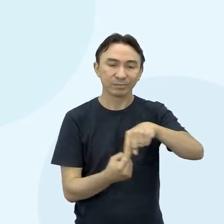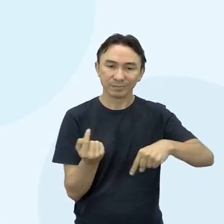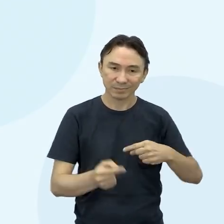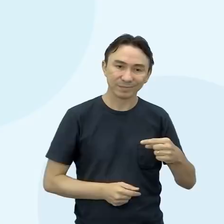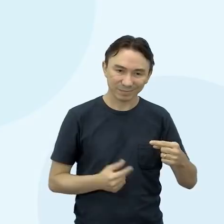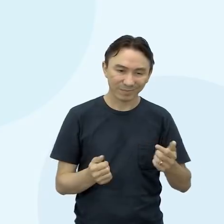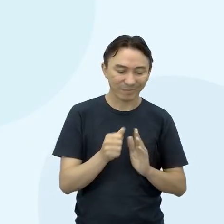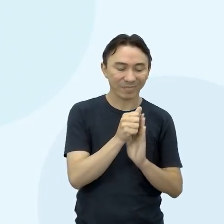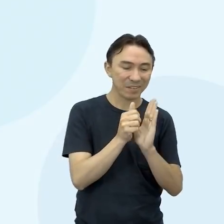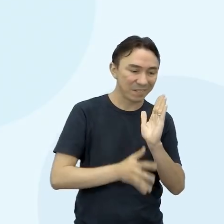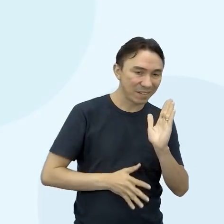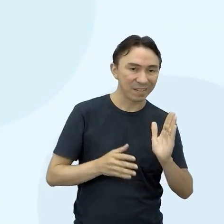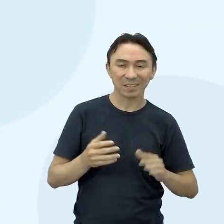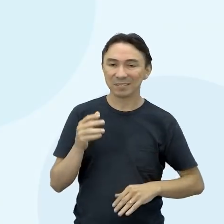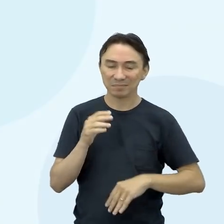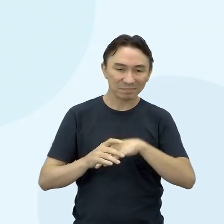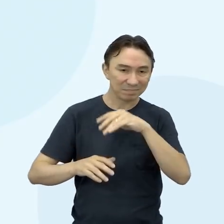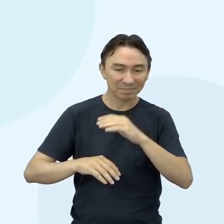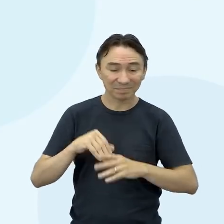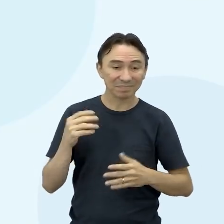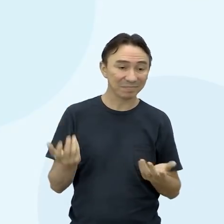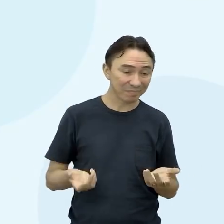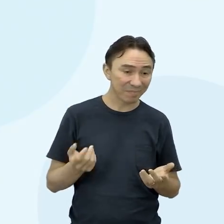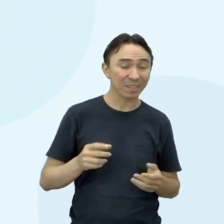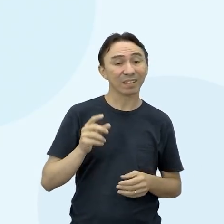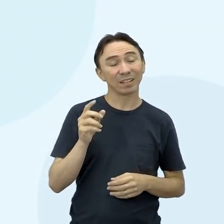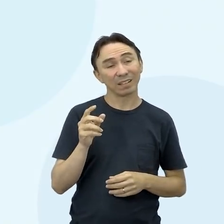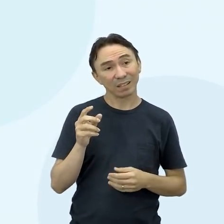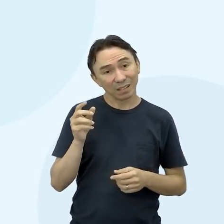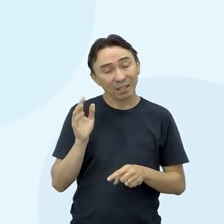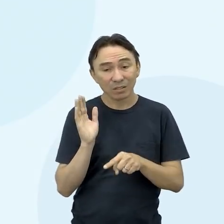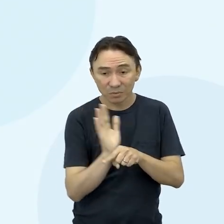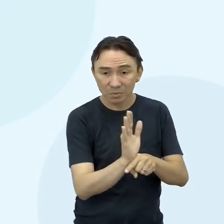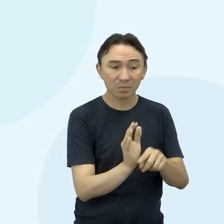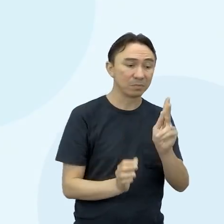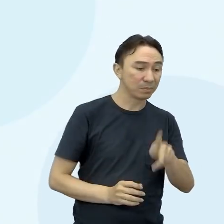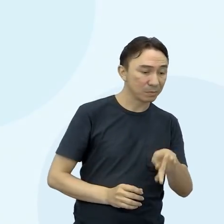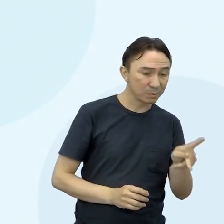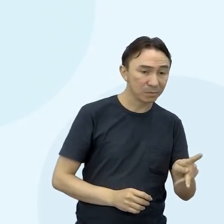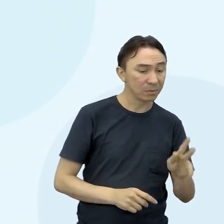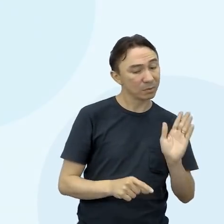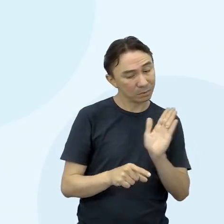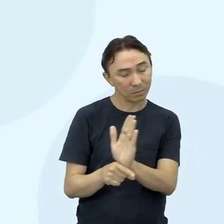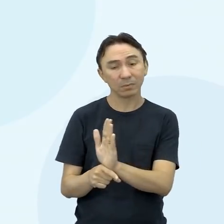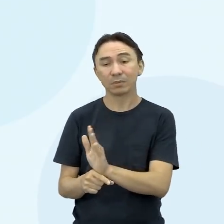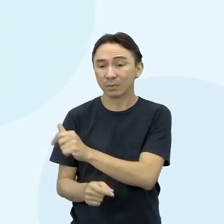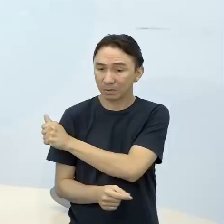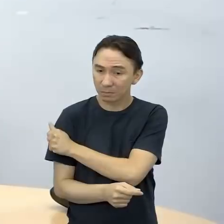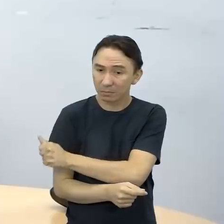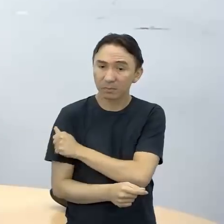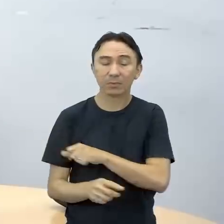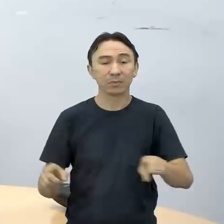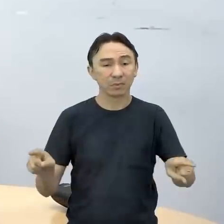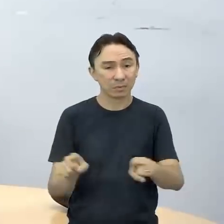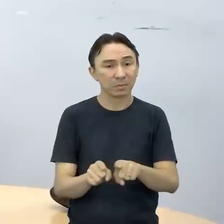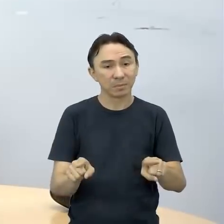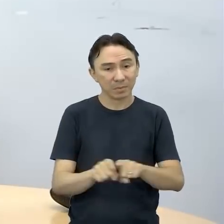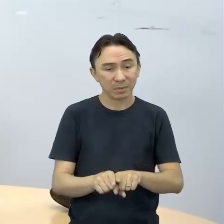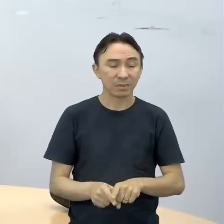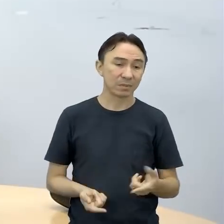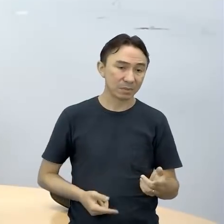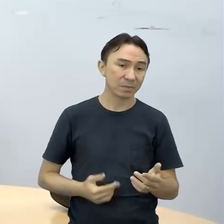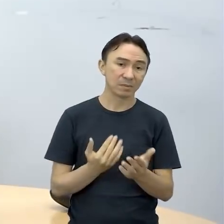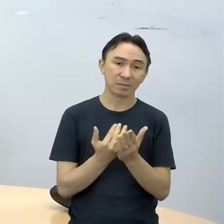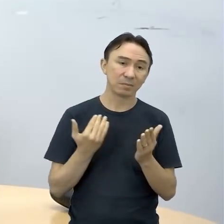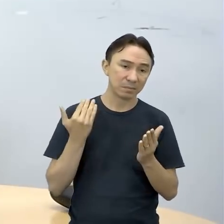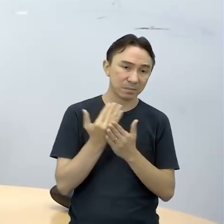material ele serve como apoio, não só para o professor, como para os estudantes poderem estar se aprofundando e